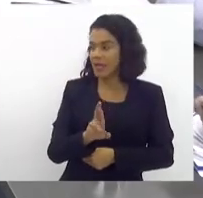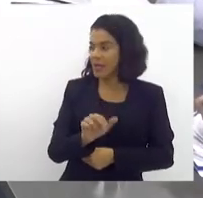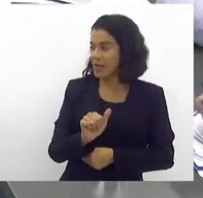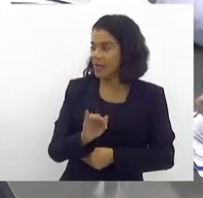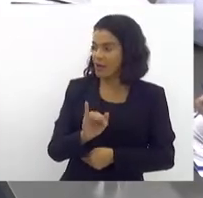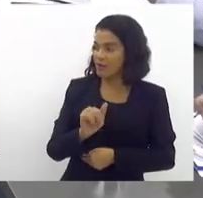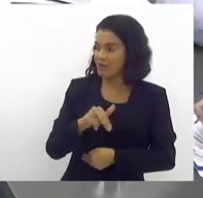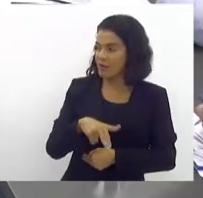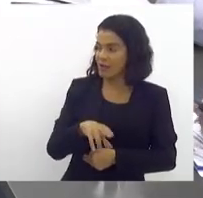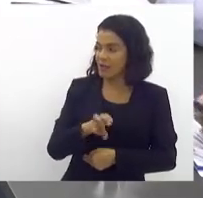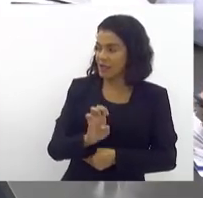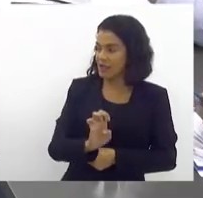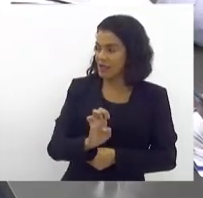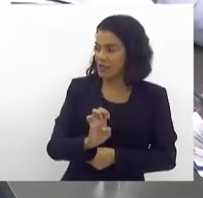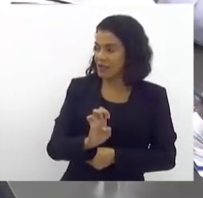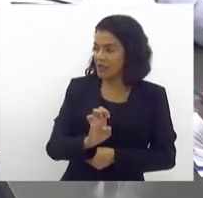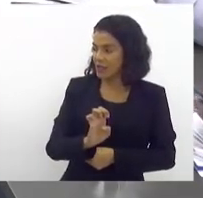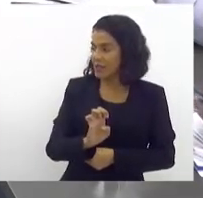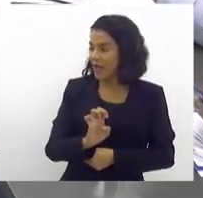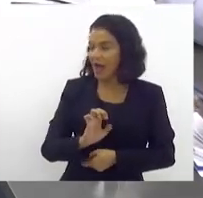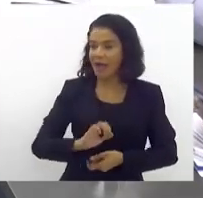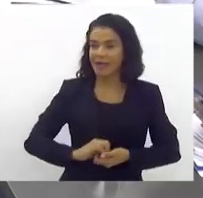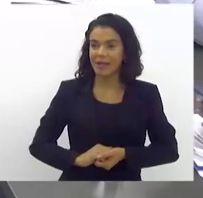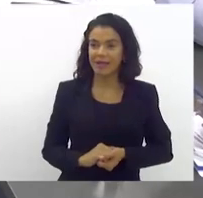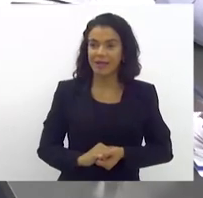qual seria o percentual? Que eu não estou conseguindo.